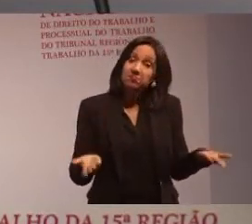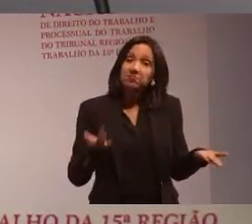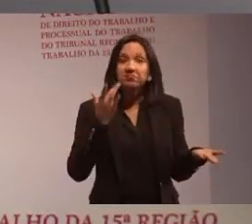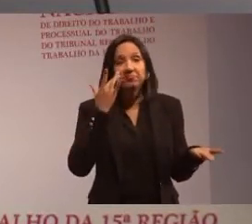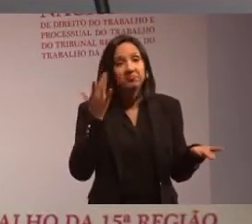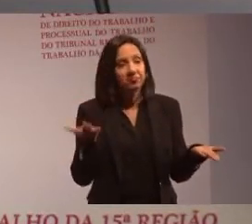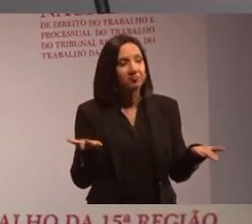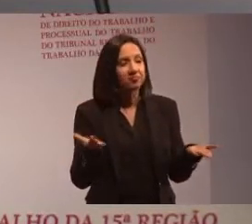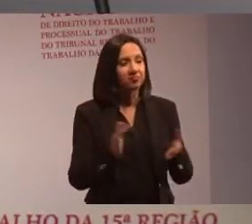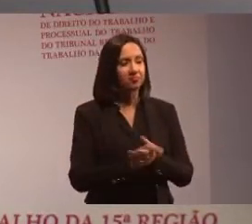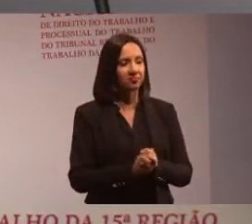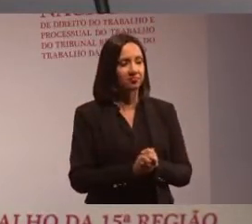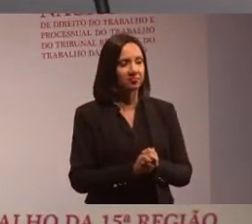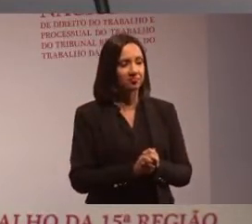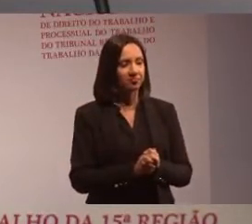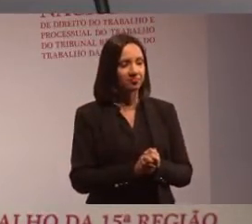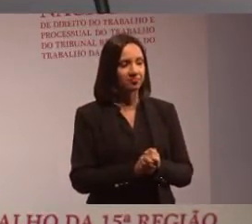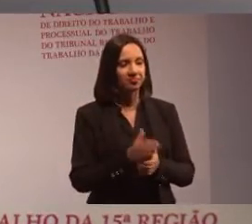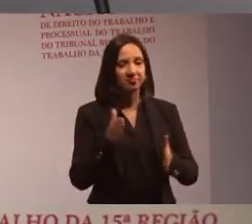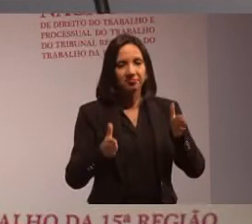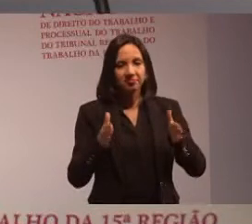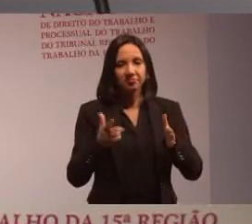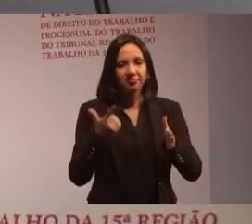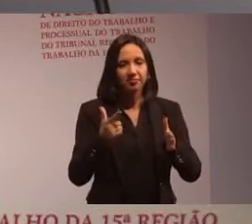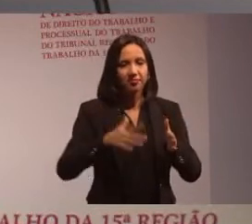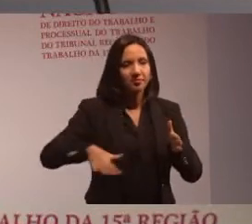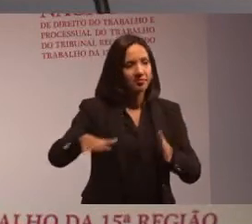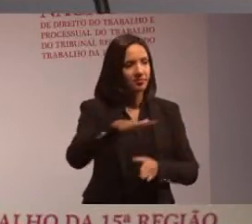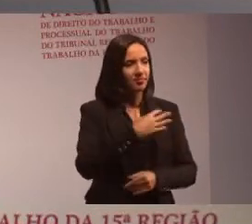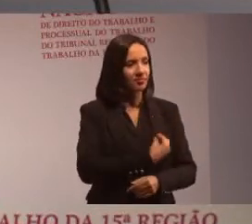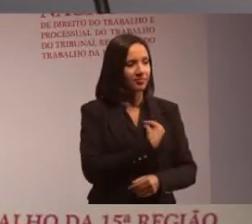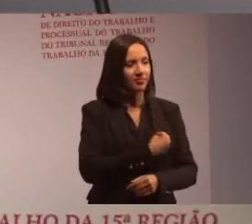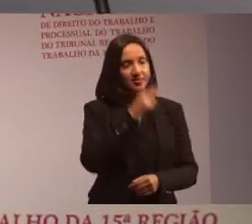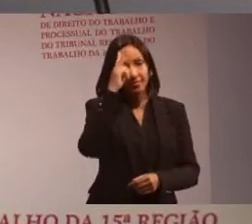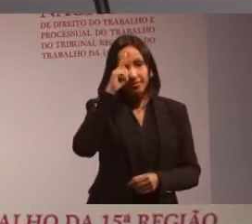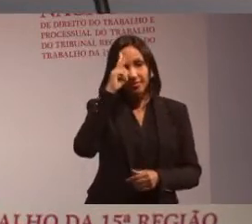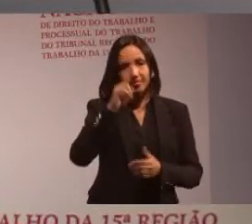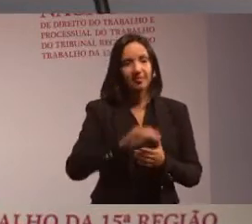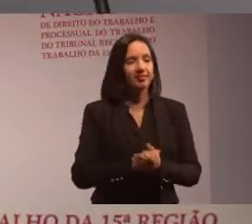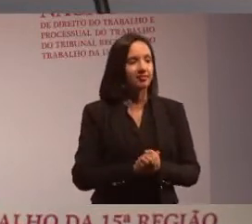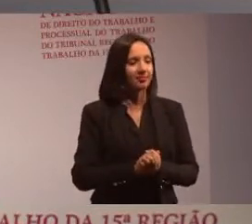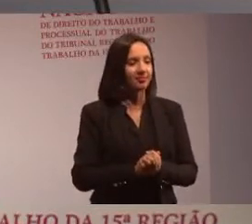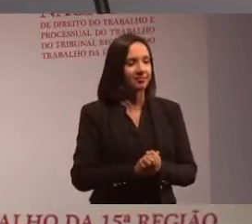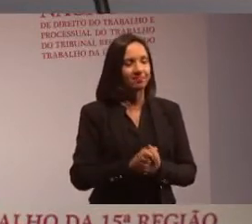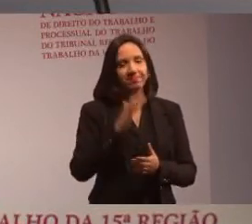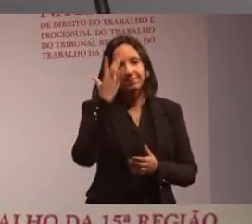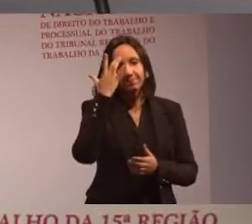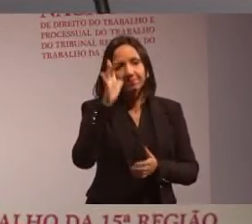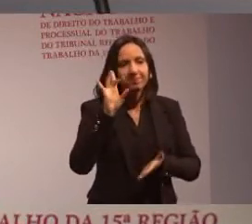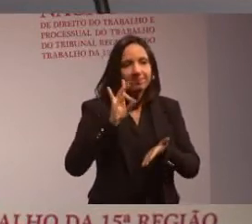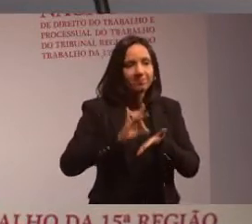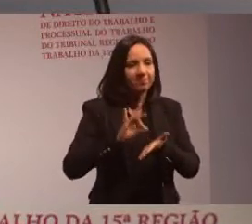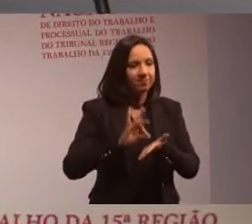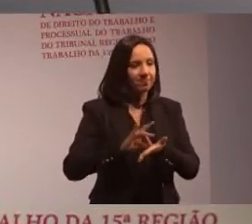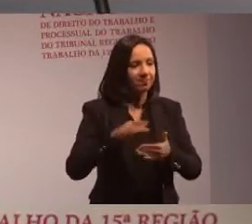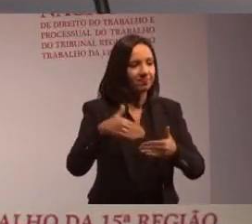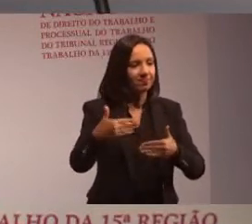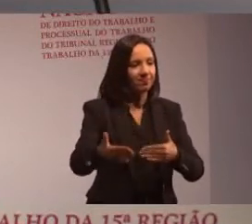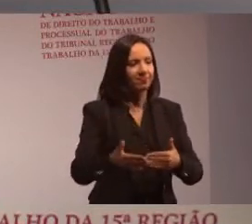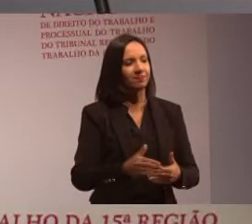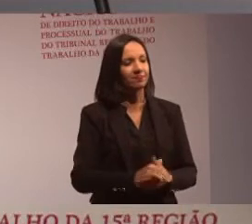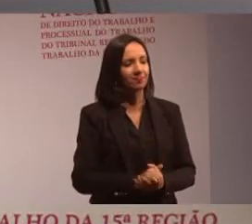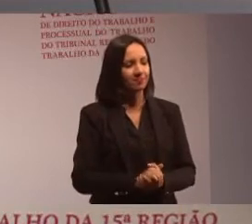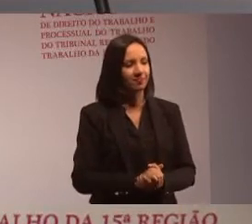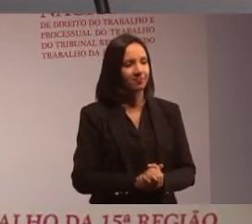dilema Tostines. Tá? Para quem não é dessa geração, eu vou lembrar. A gente não sabe se Tostines vende mais porque é fresquinho ou